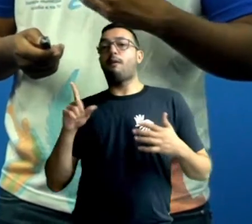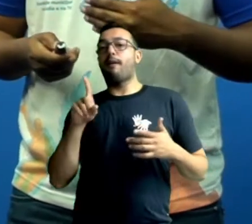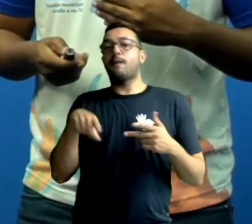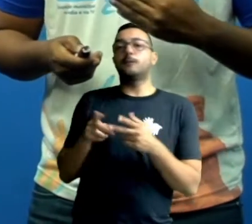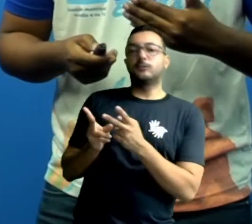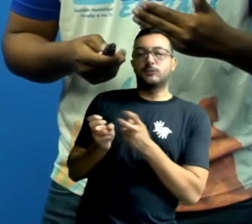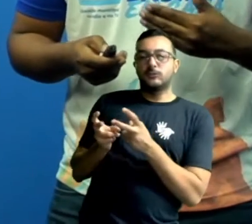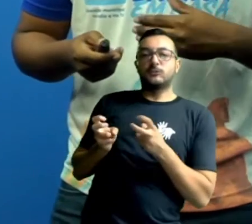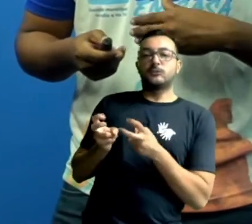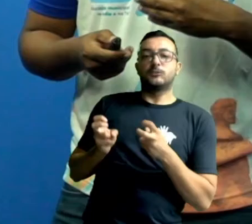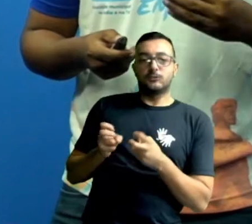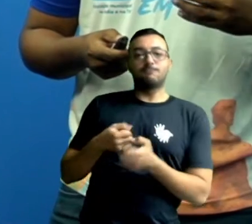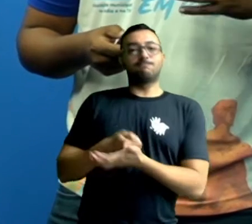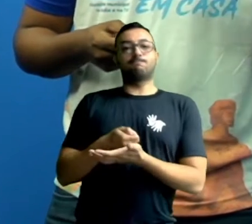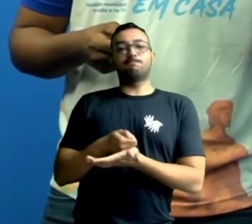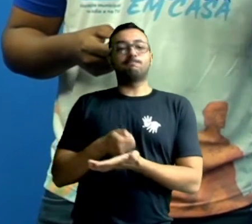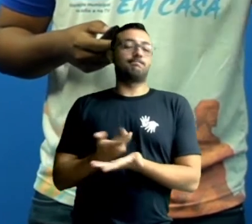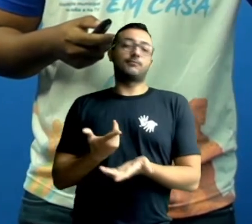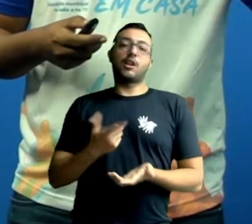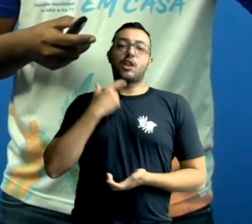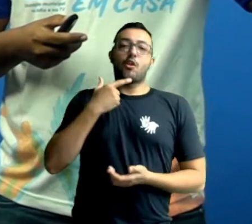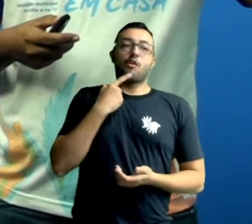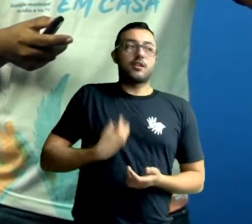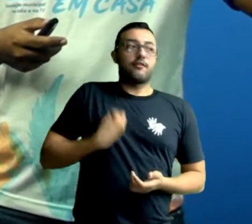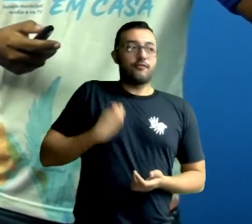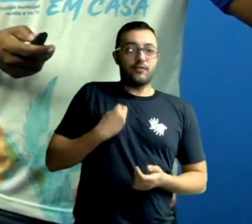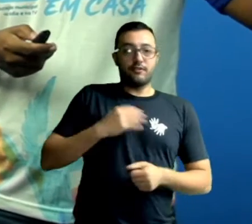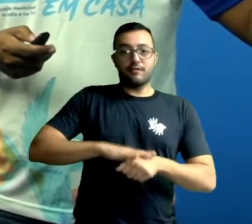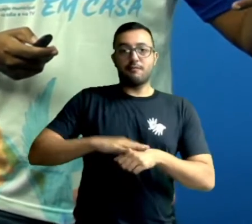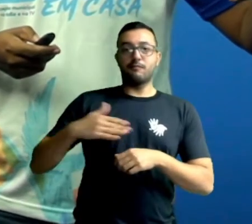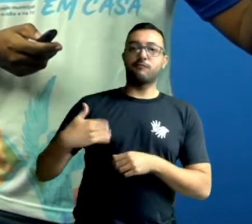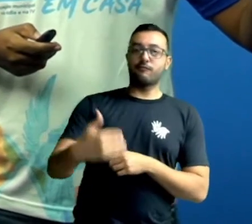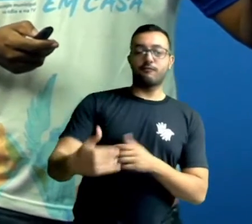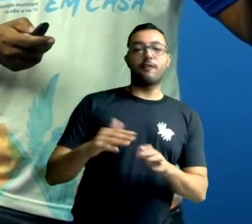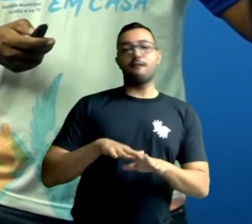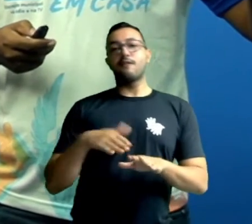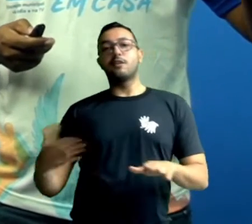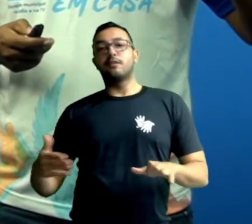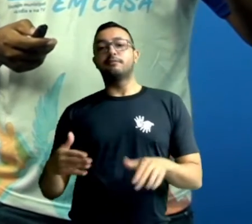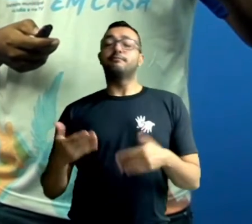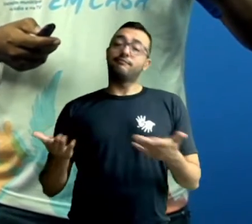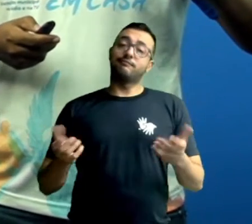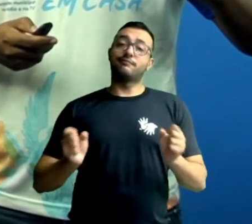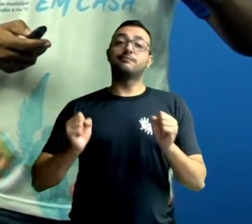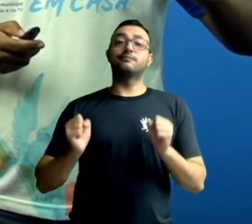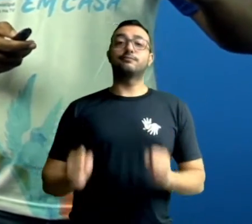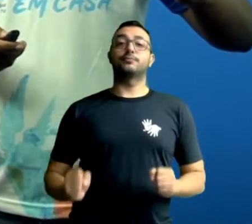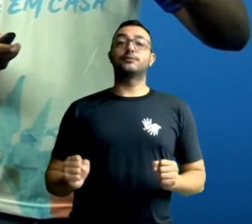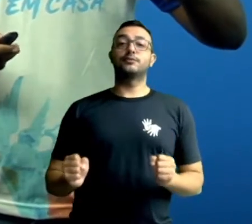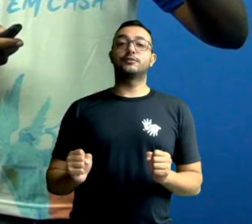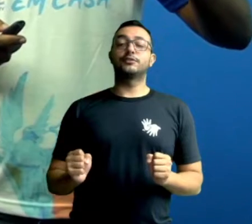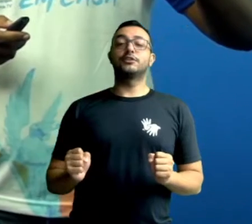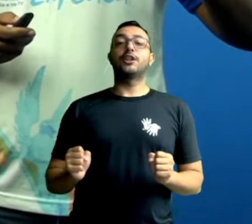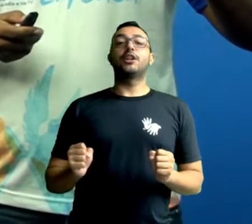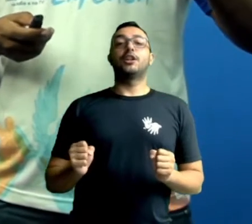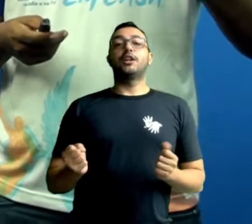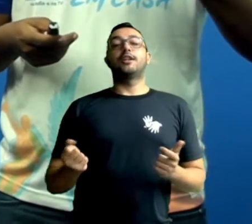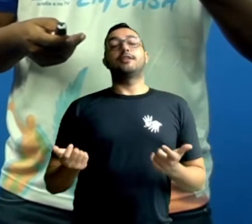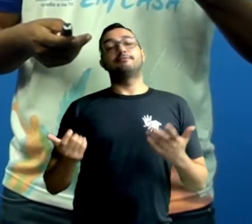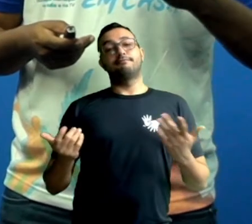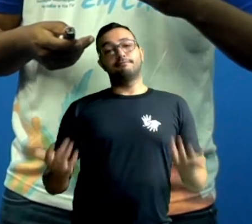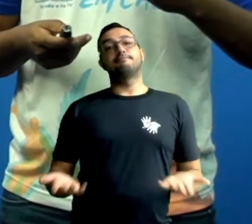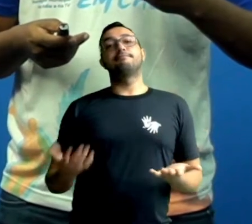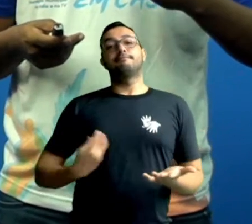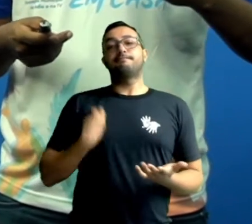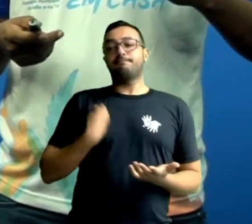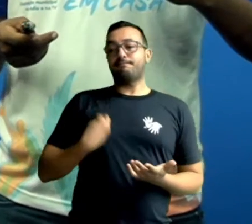parasitas obrigatórios, eles não sobrevivem por muito tempo fora de um hospedeiro. Eles podem até entrar em uma